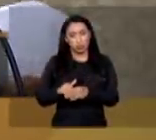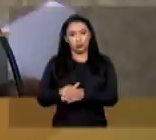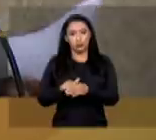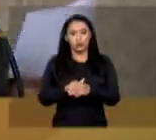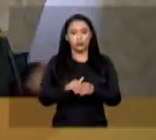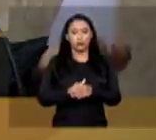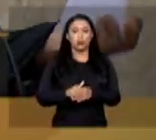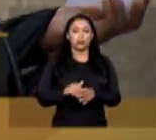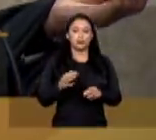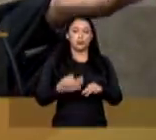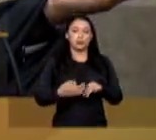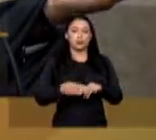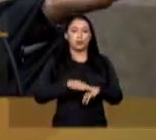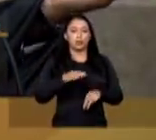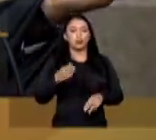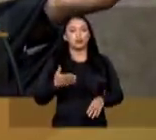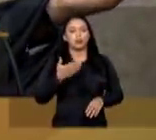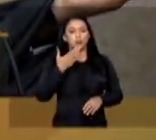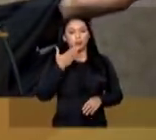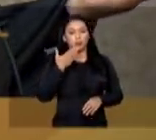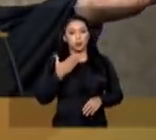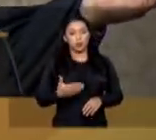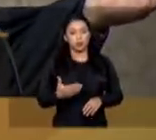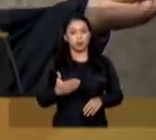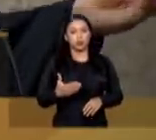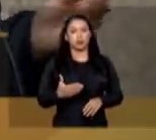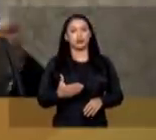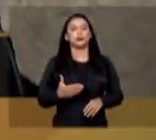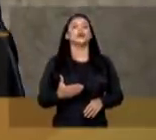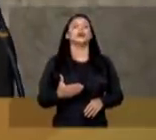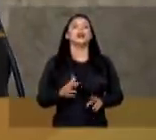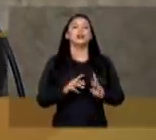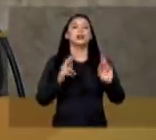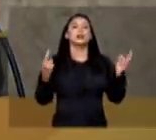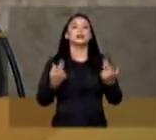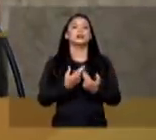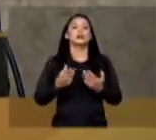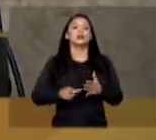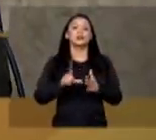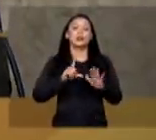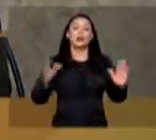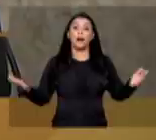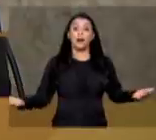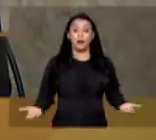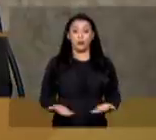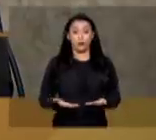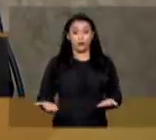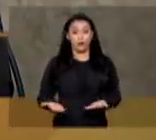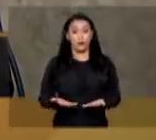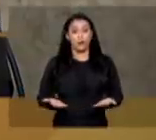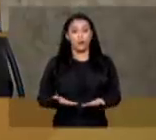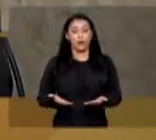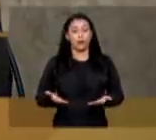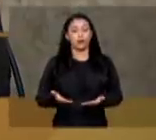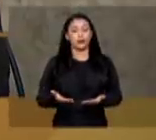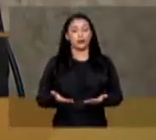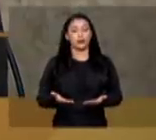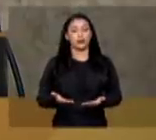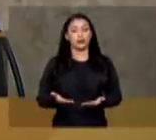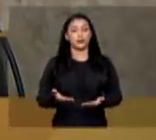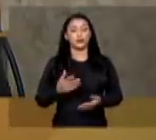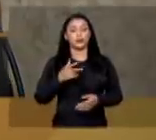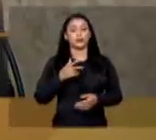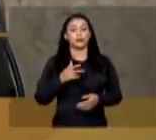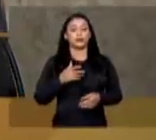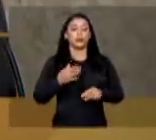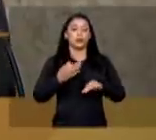tinham aventado no final da sessão anterior. E agora, então, eu passo a palavra à Sua